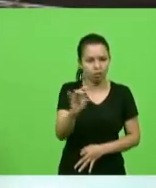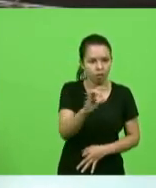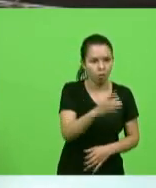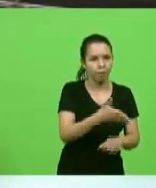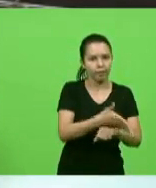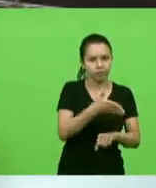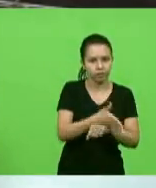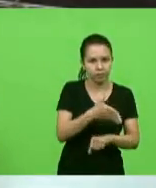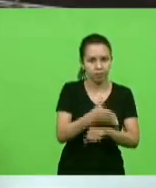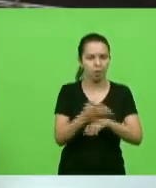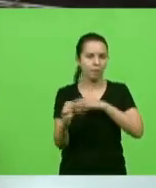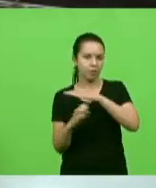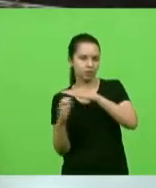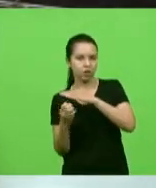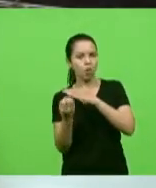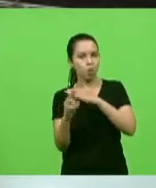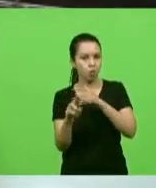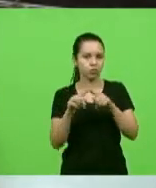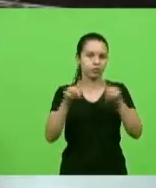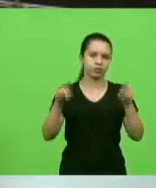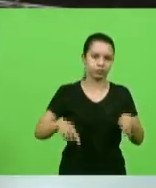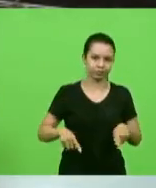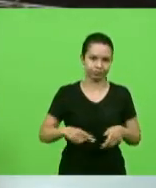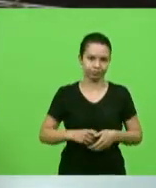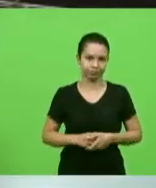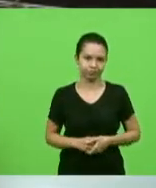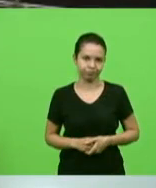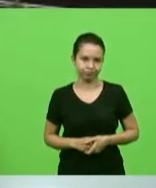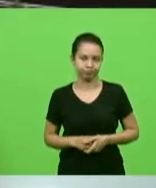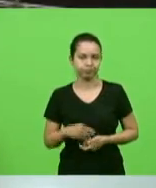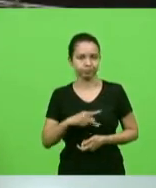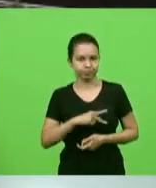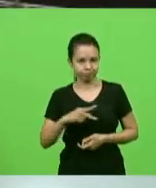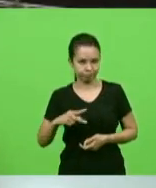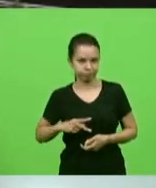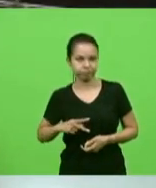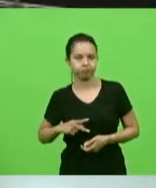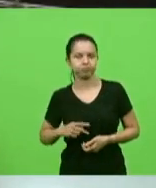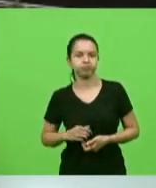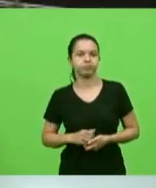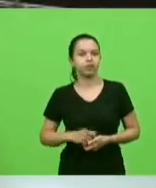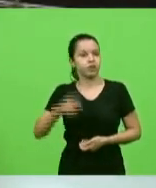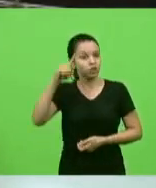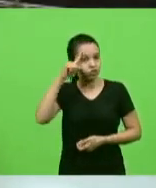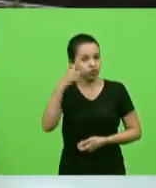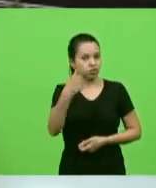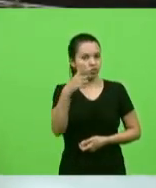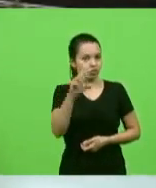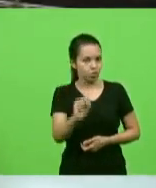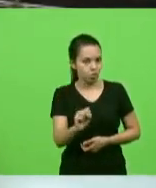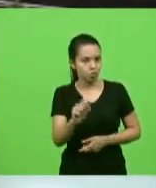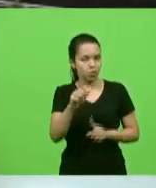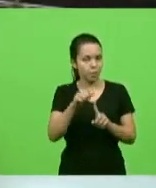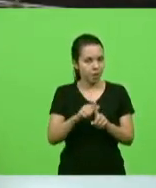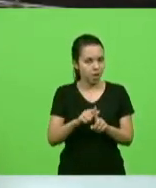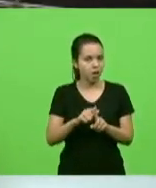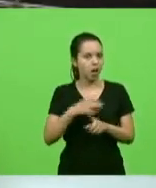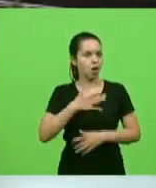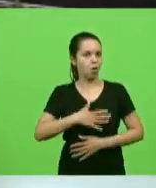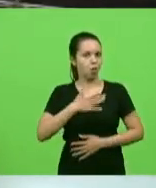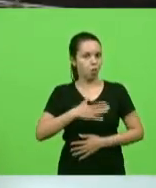operação sejam empresários ou servidores públicos e e no dia Dezoito de agosto